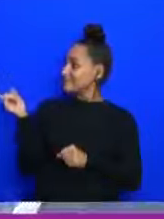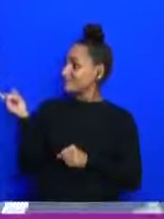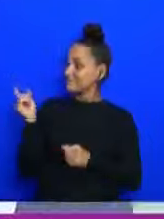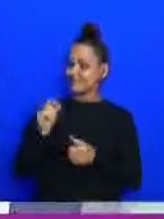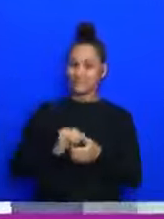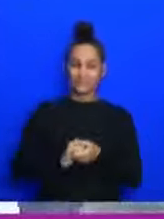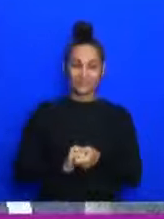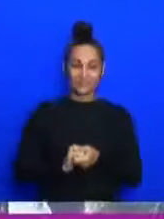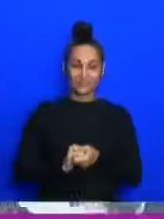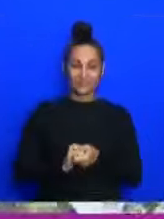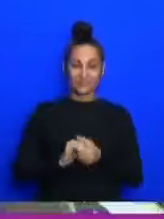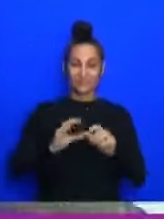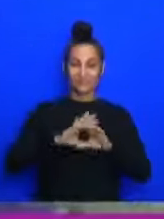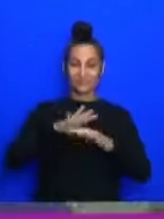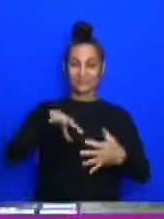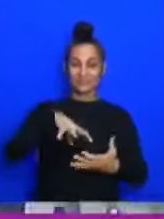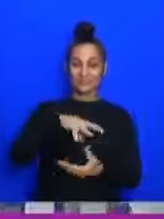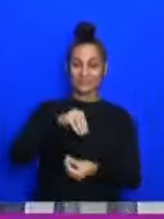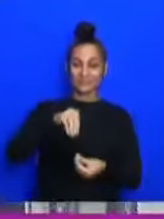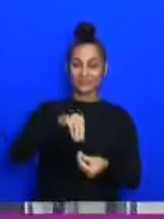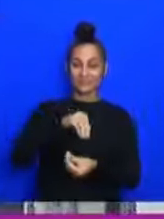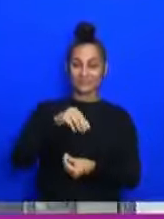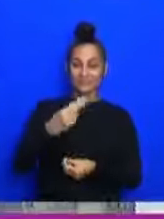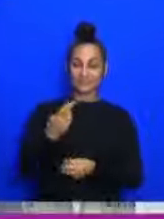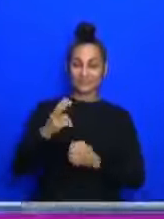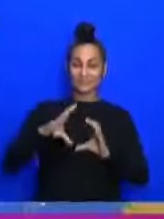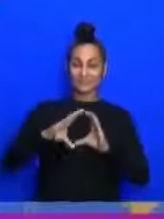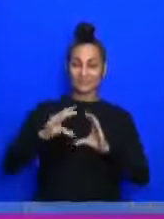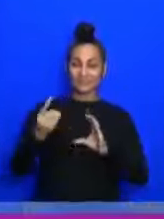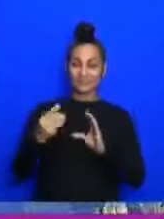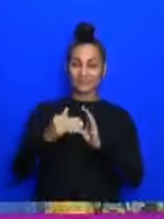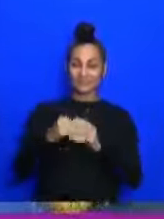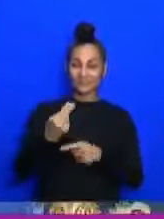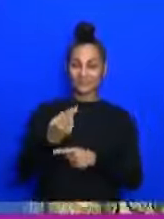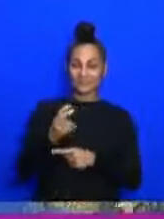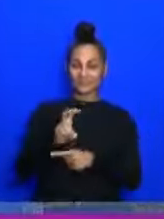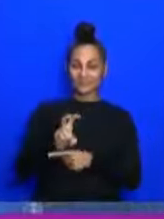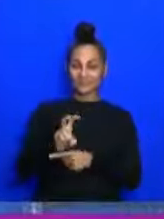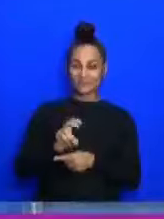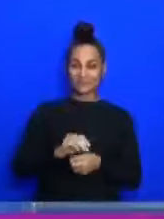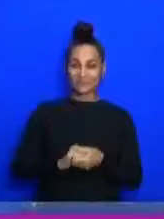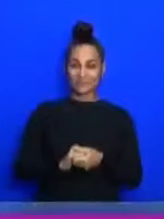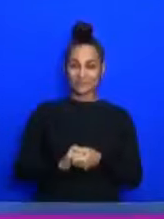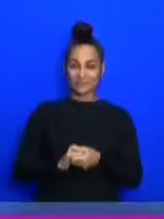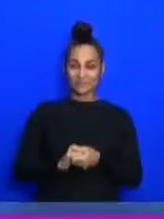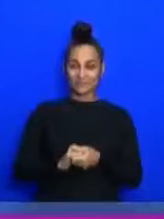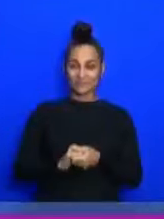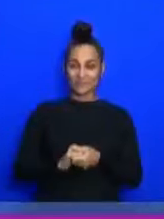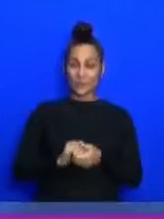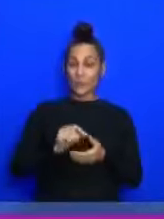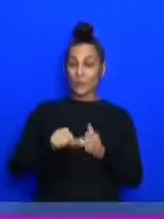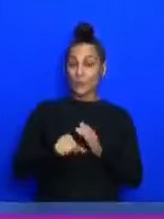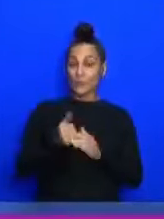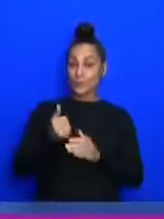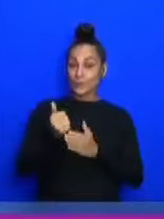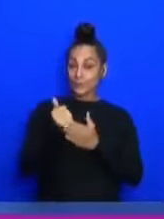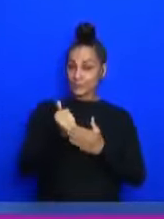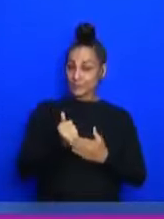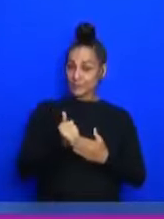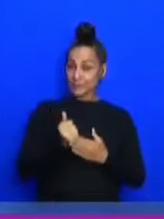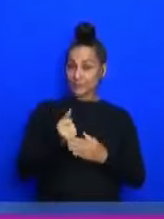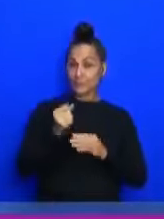valendo Globo carregado embaralhando 25 bolas numeradas de 01 a 25 o primeiro número tá